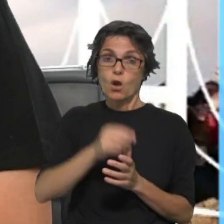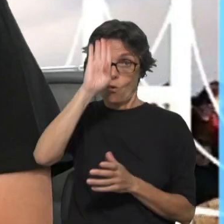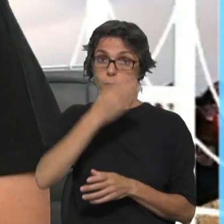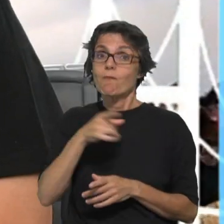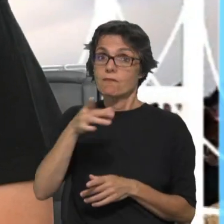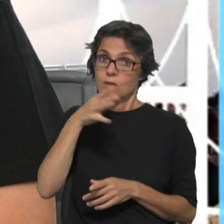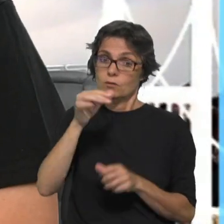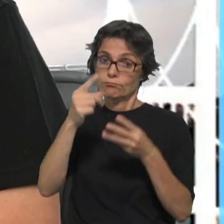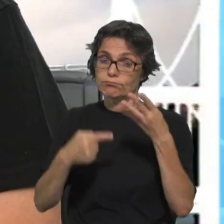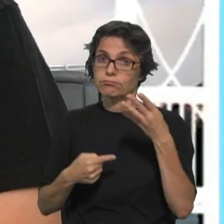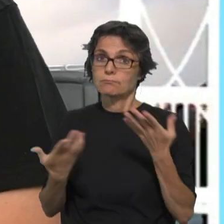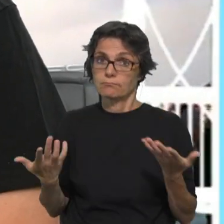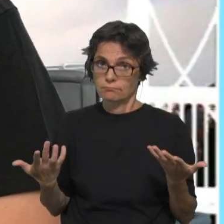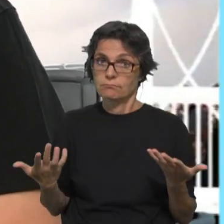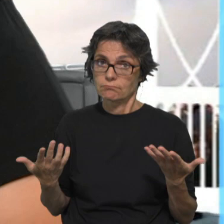assim